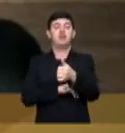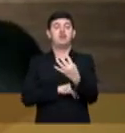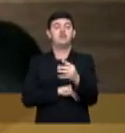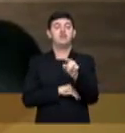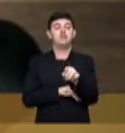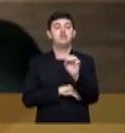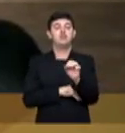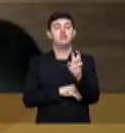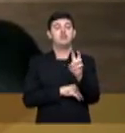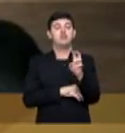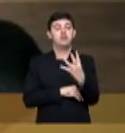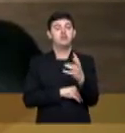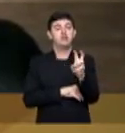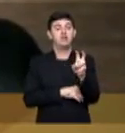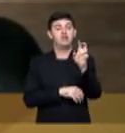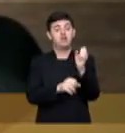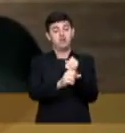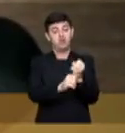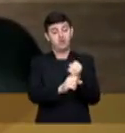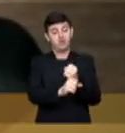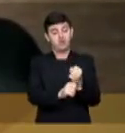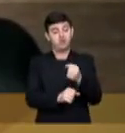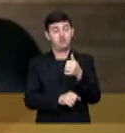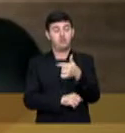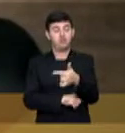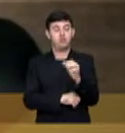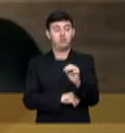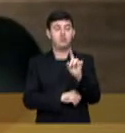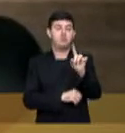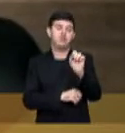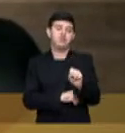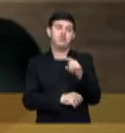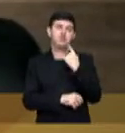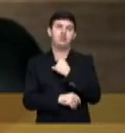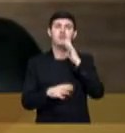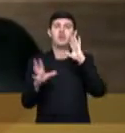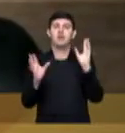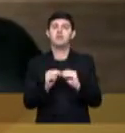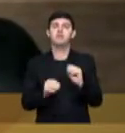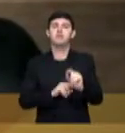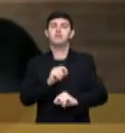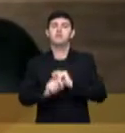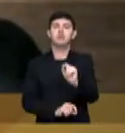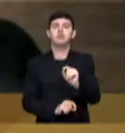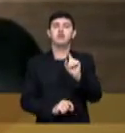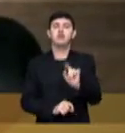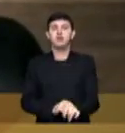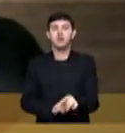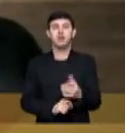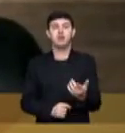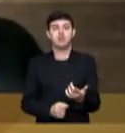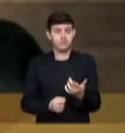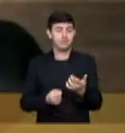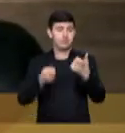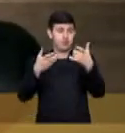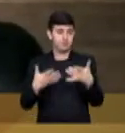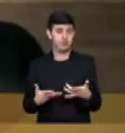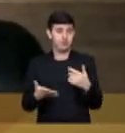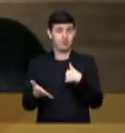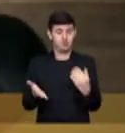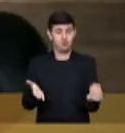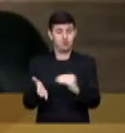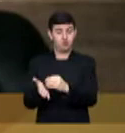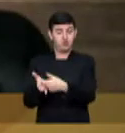14.045 de 2018, cujo teor também reproduzo no